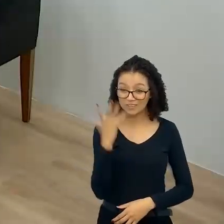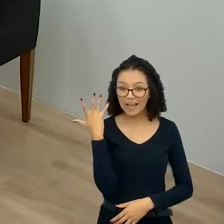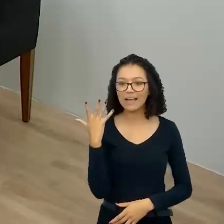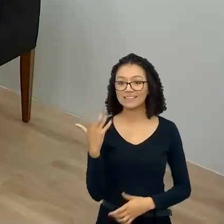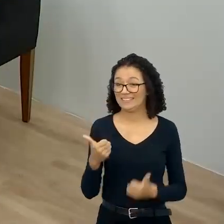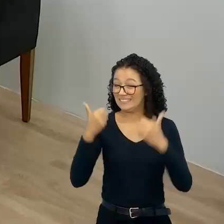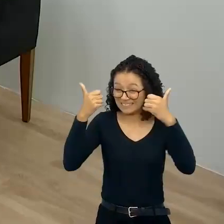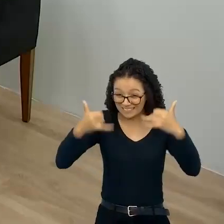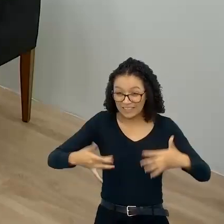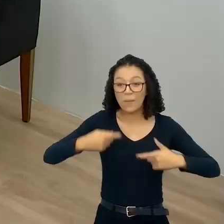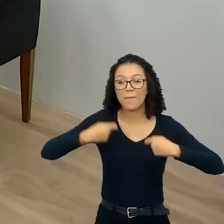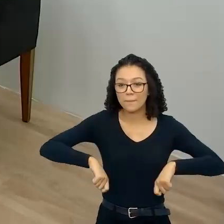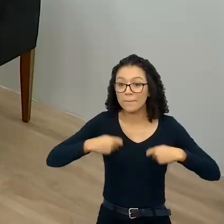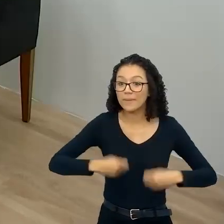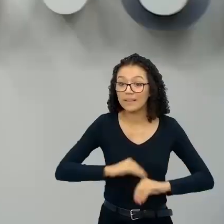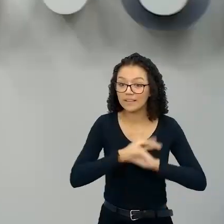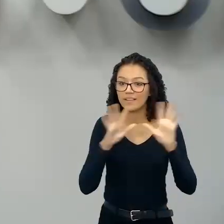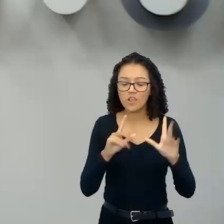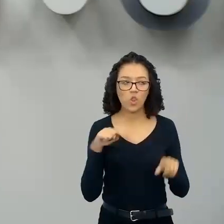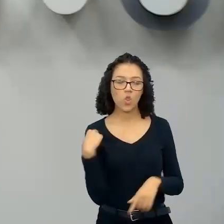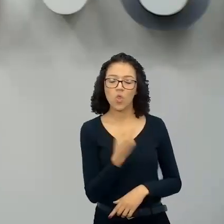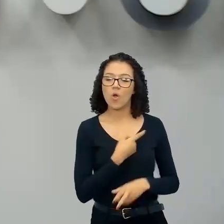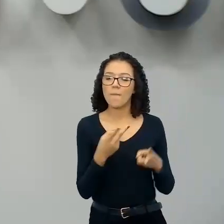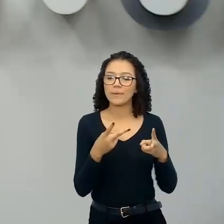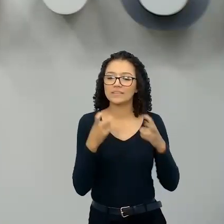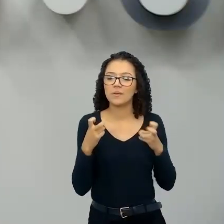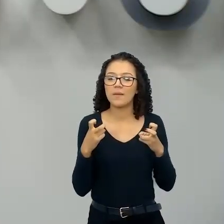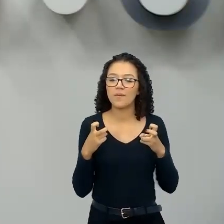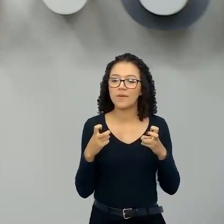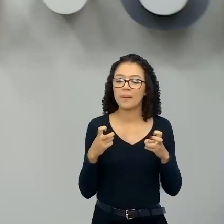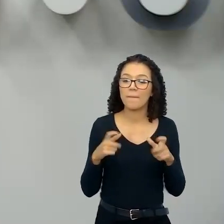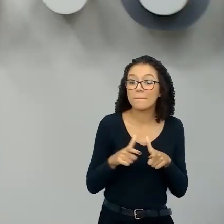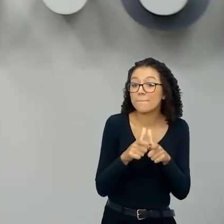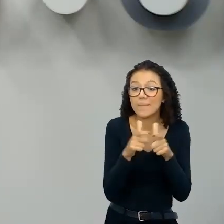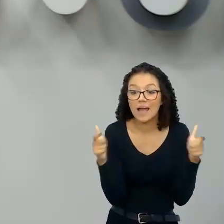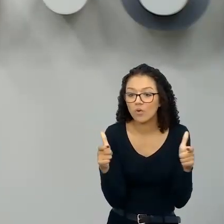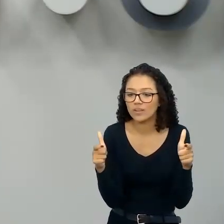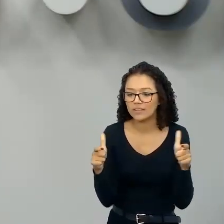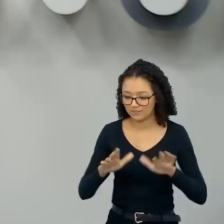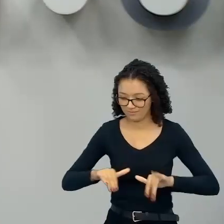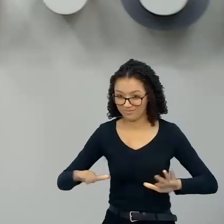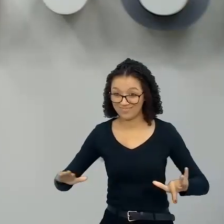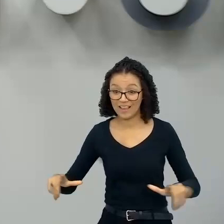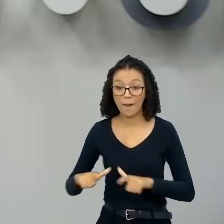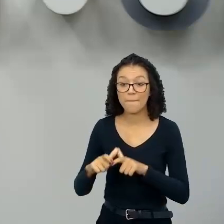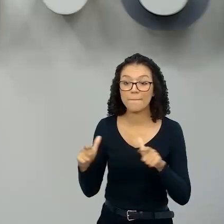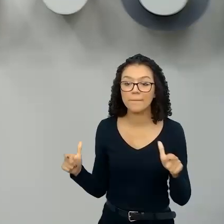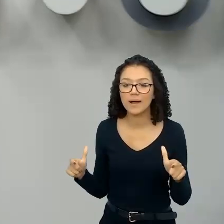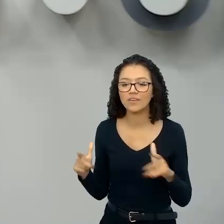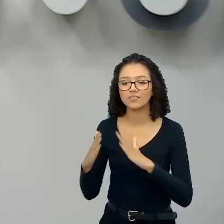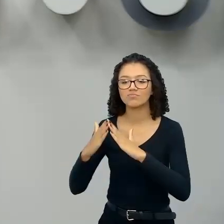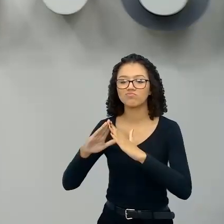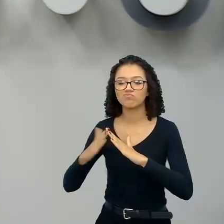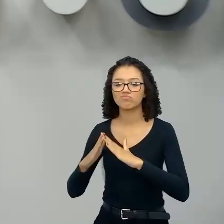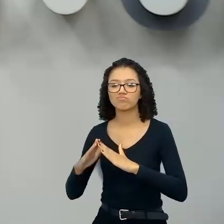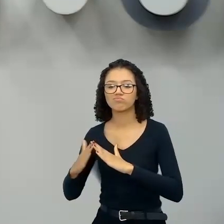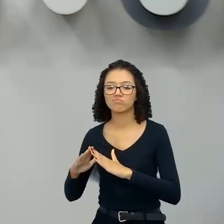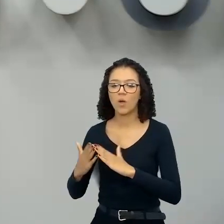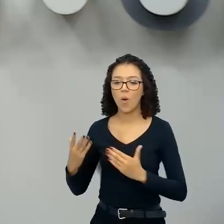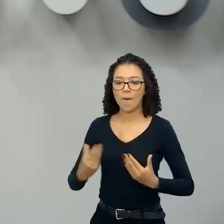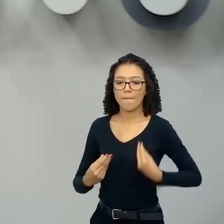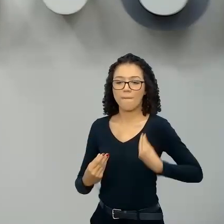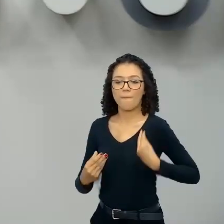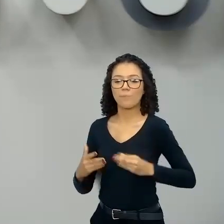clara que parte da sociedade é mais vulnerável. E a questão histórica vai demonstrar qual é essa parte, né? É sempre